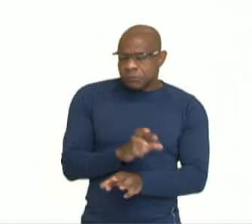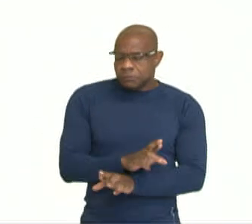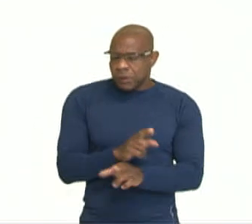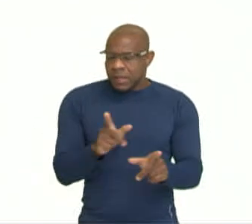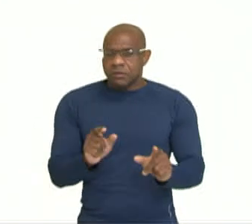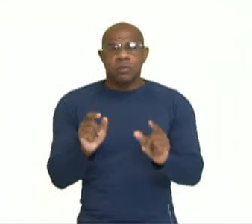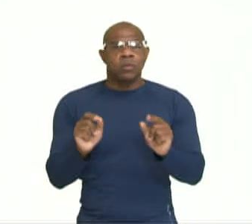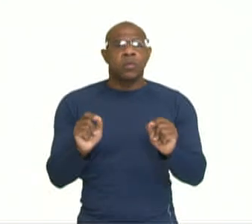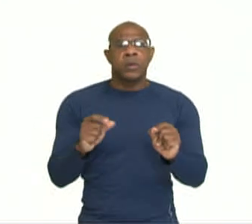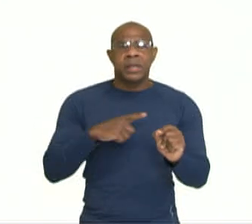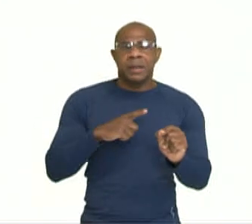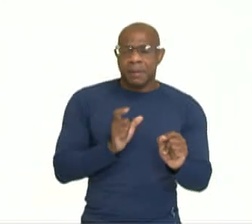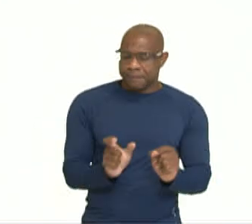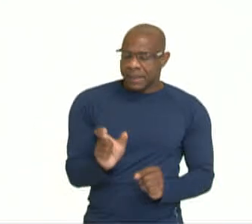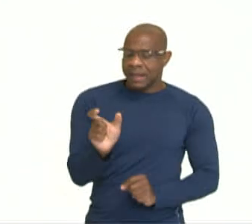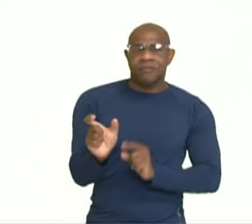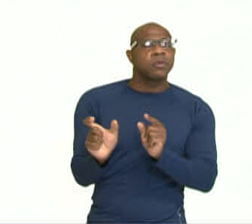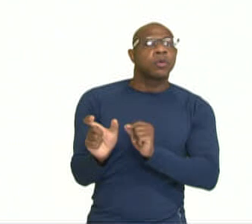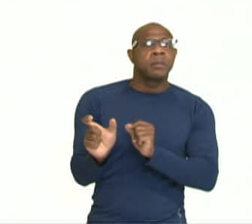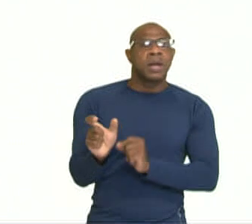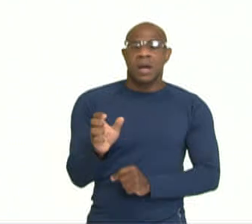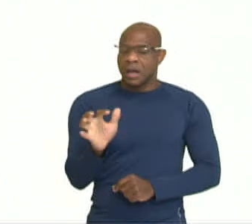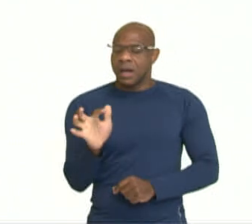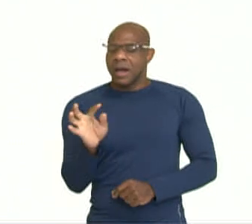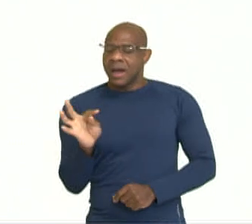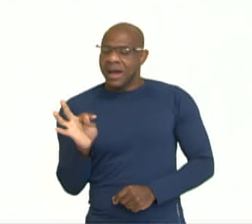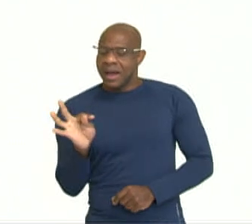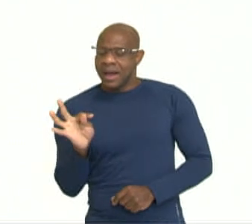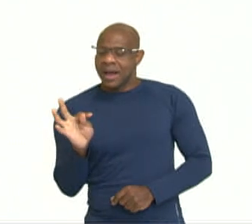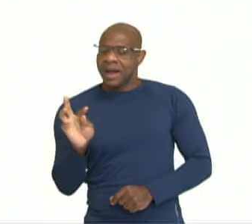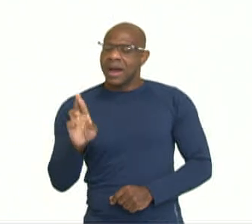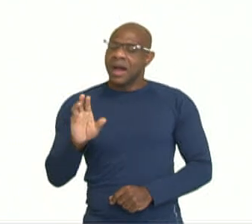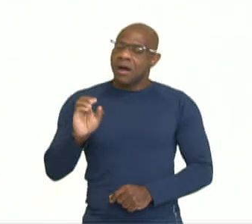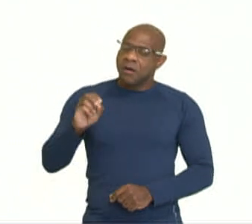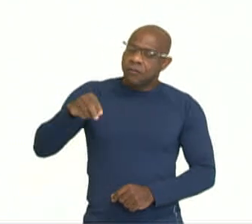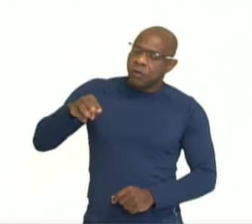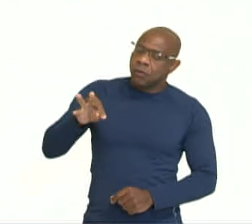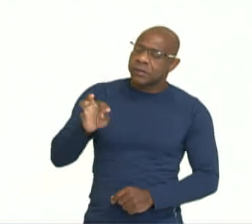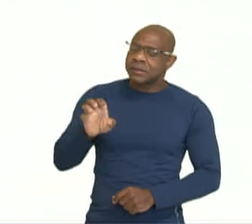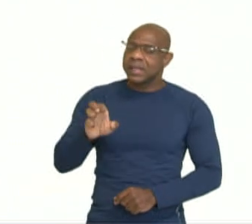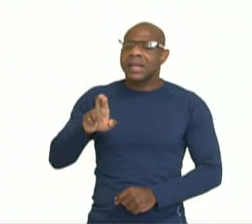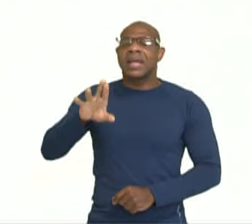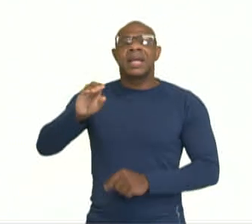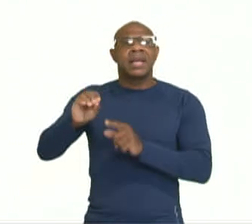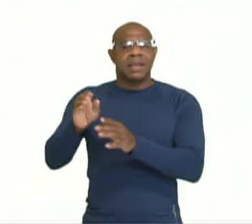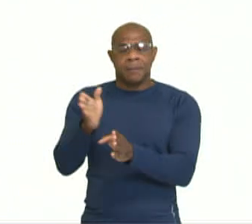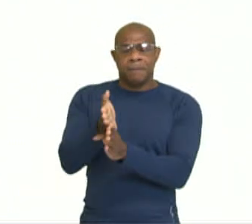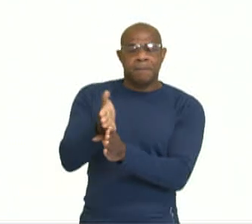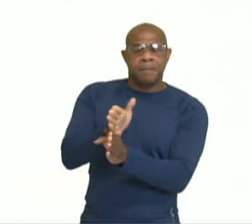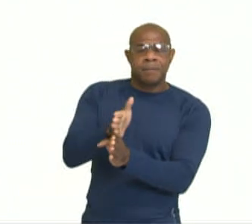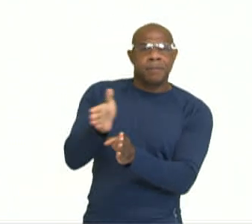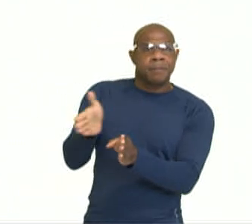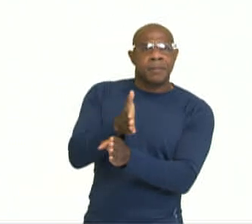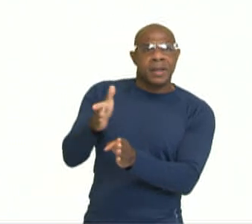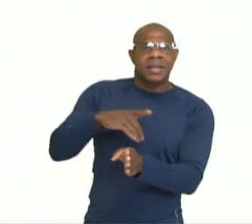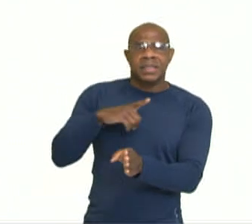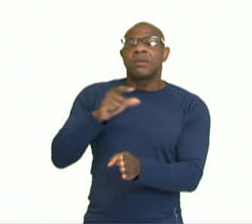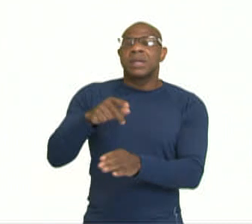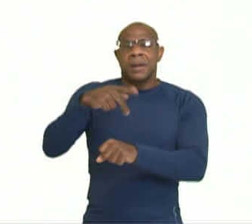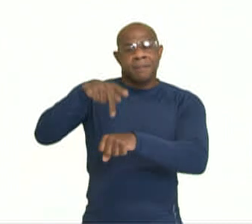diversa, através de uma palavrinha chamada fronteiras, aí eu tenho um território no qual eu denomino a palavra